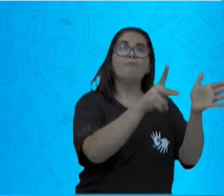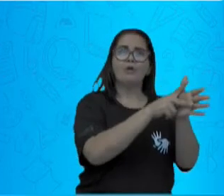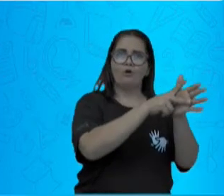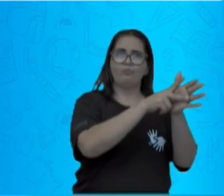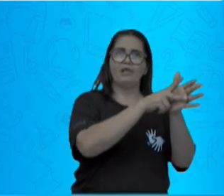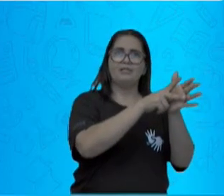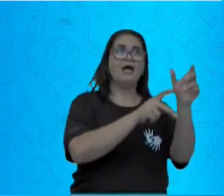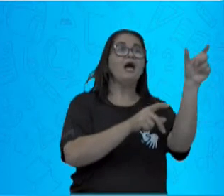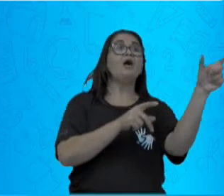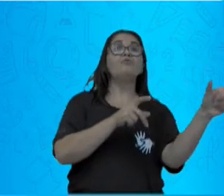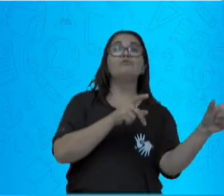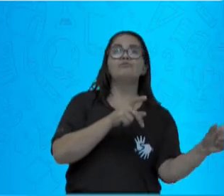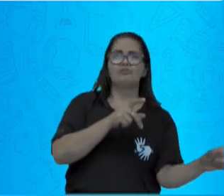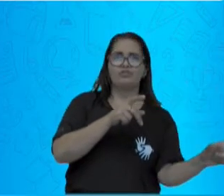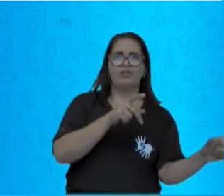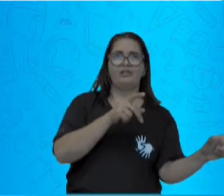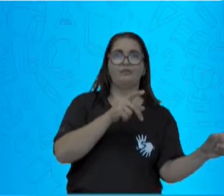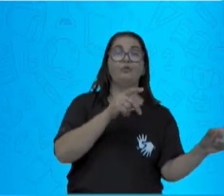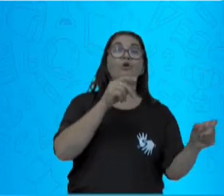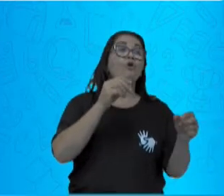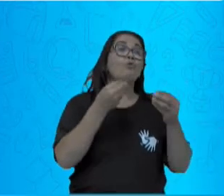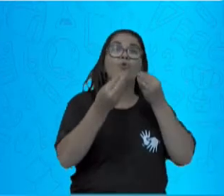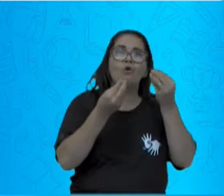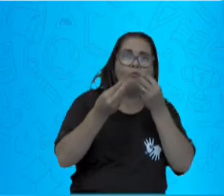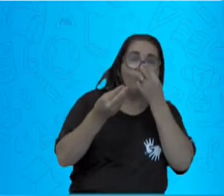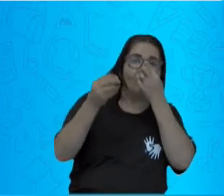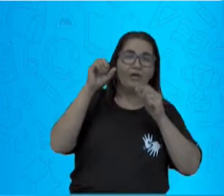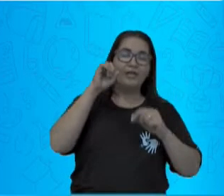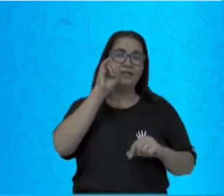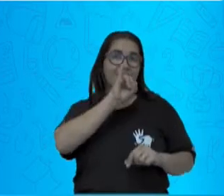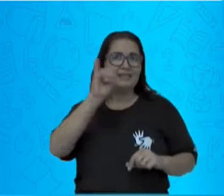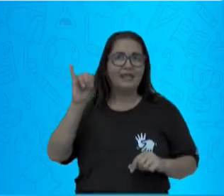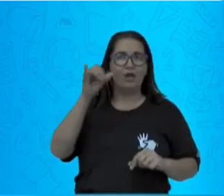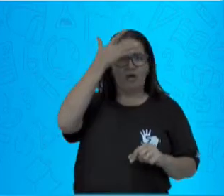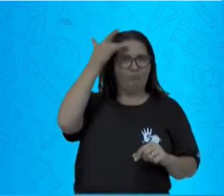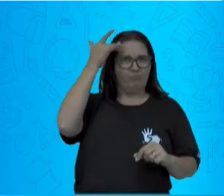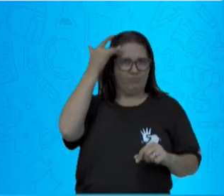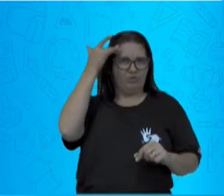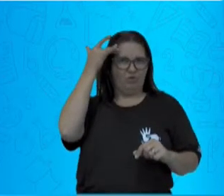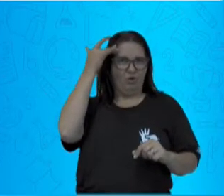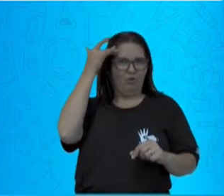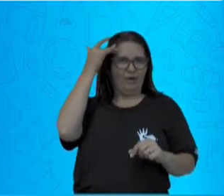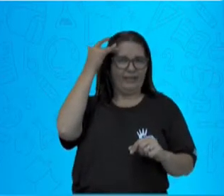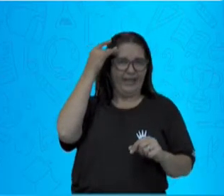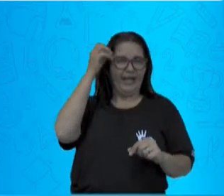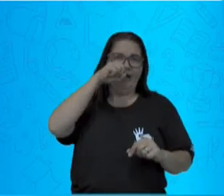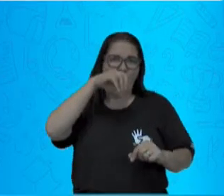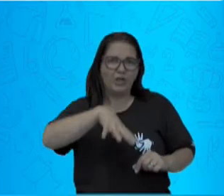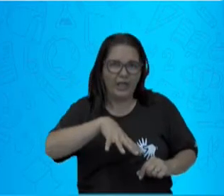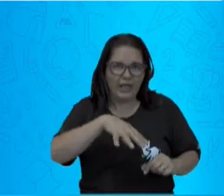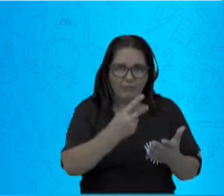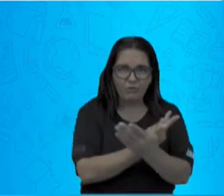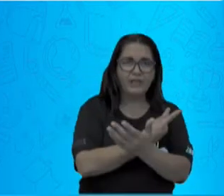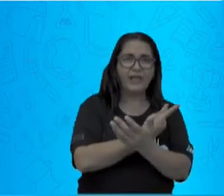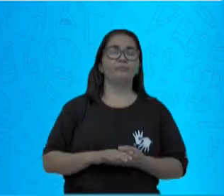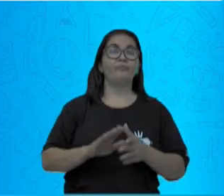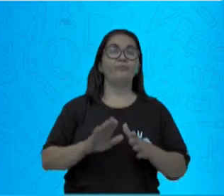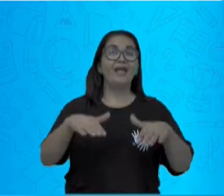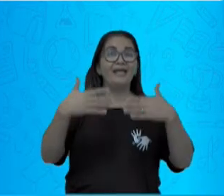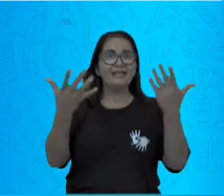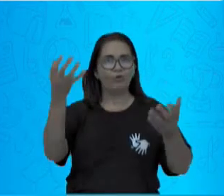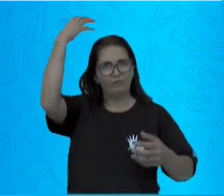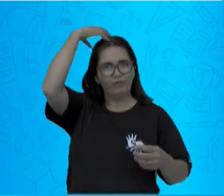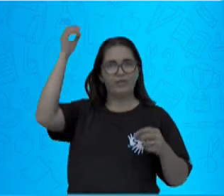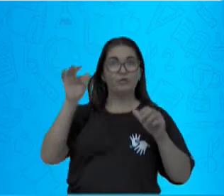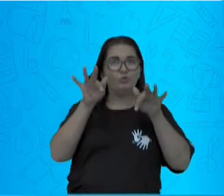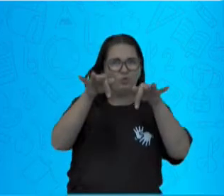indivíduo através de um júri. Então, o indivíduo, a partir daí, poderia ser julgado por um júri. O fim